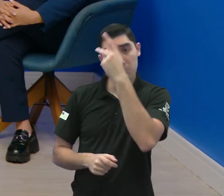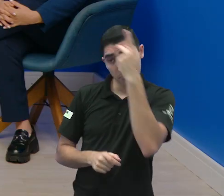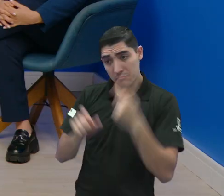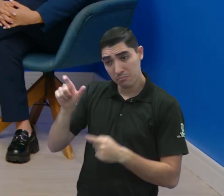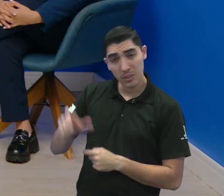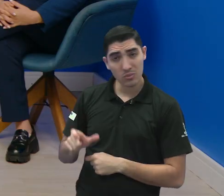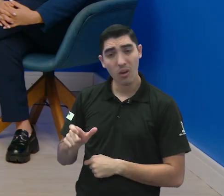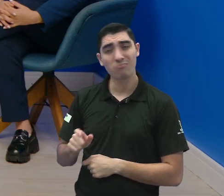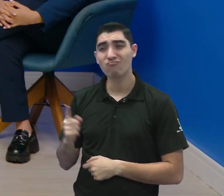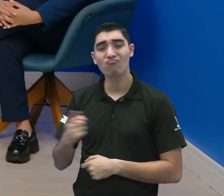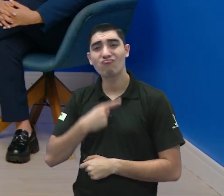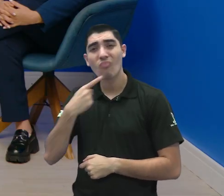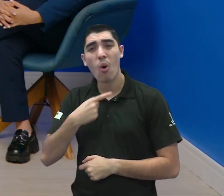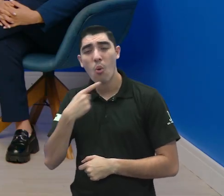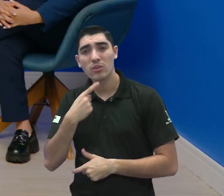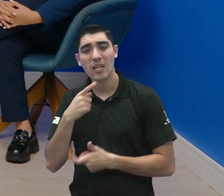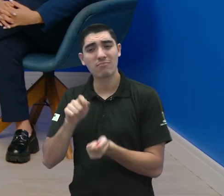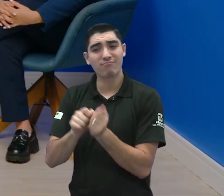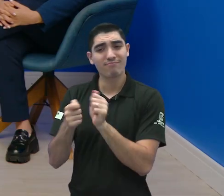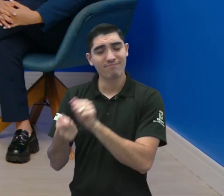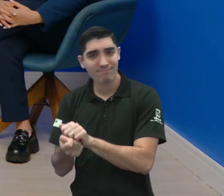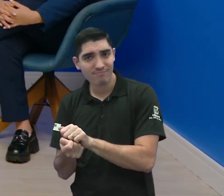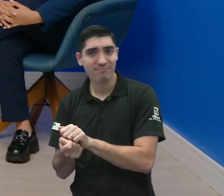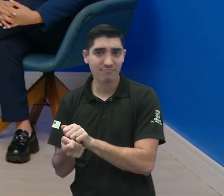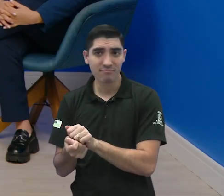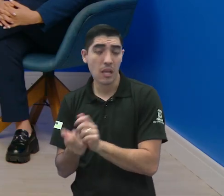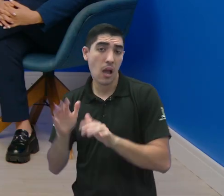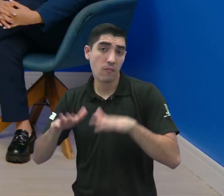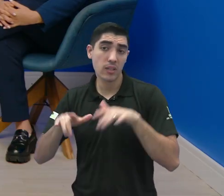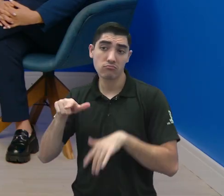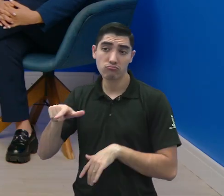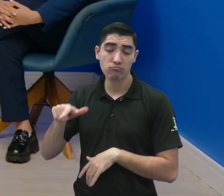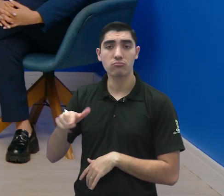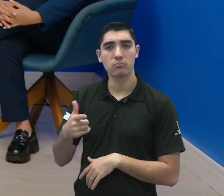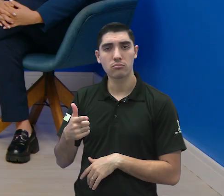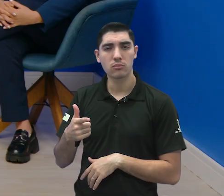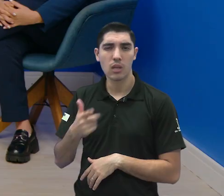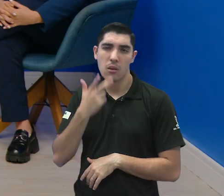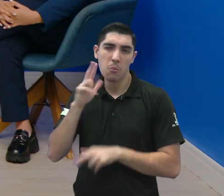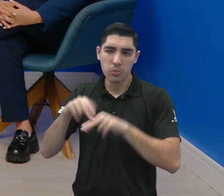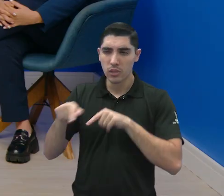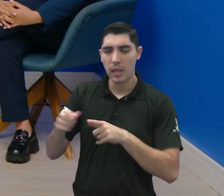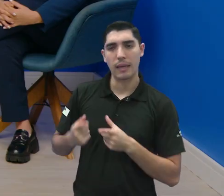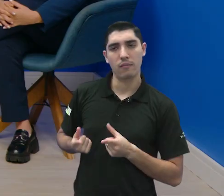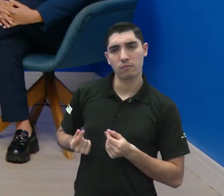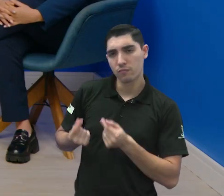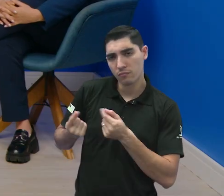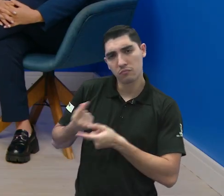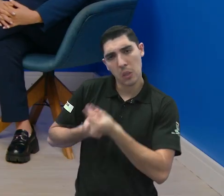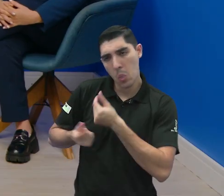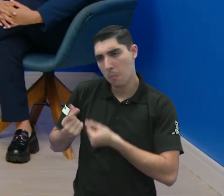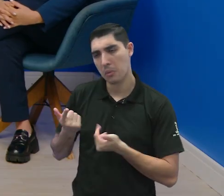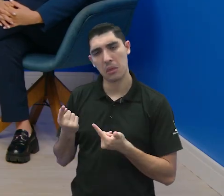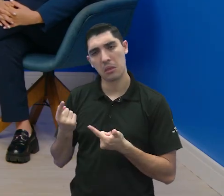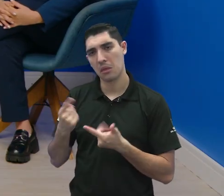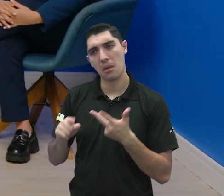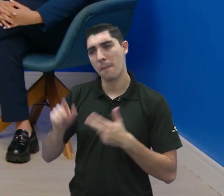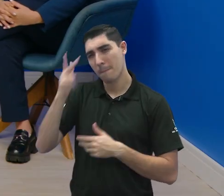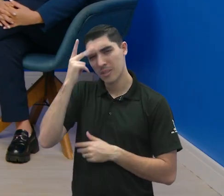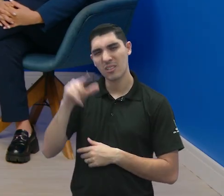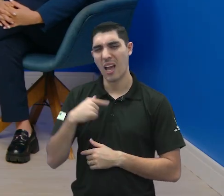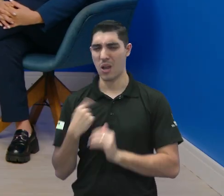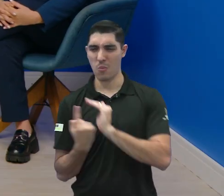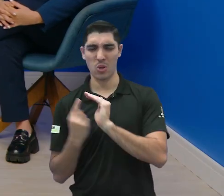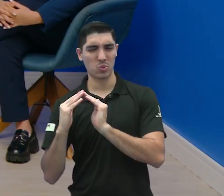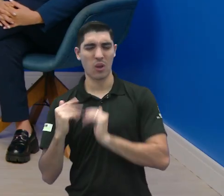se adaptar a essa nova realidade. Talvez por uma questão, justamente como a gente estava falando, financeira, econômica, né, a pessoa que não